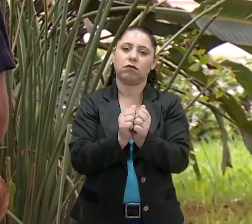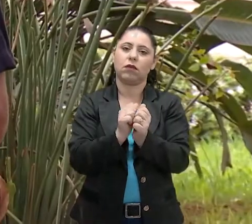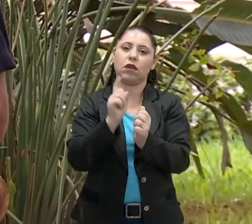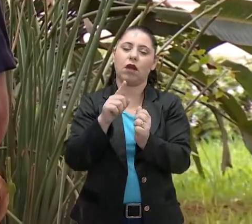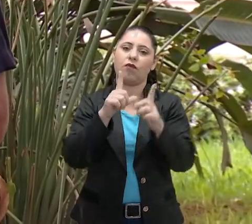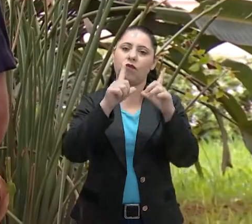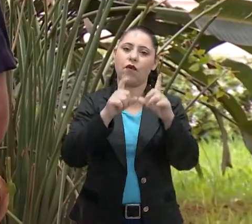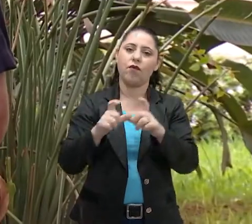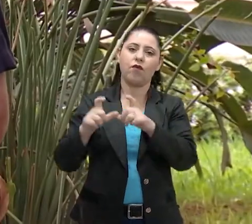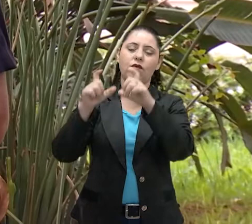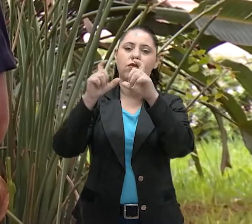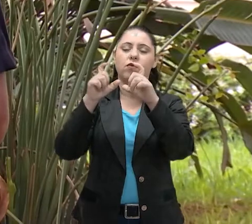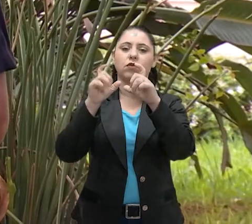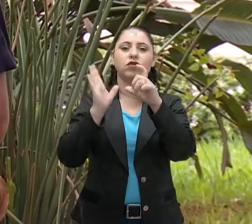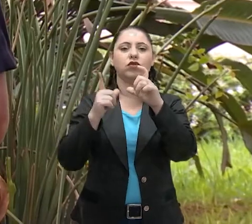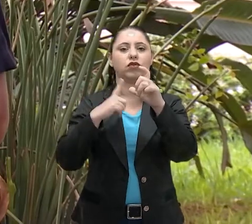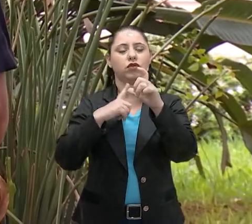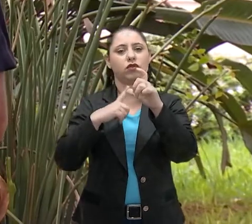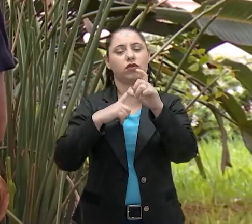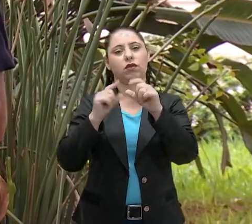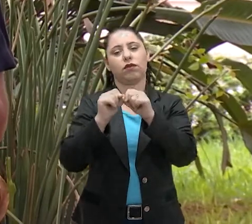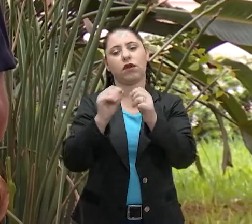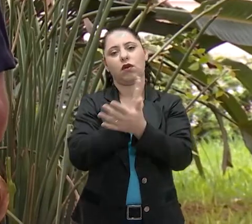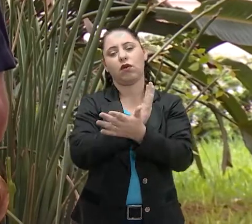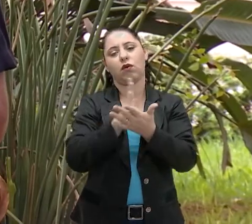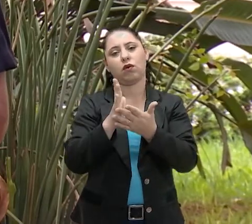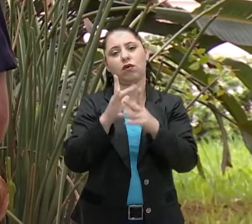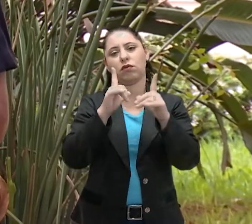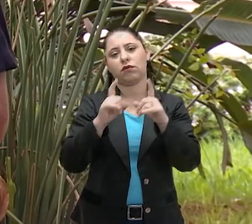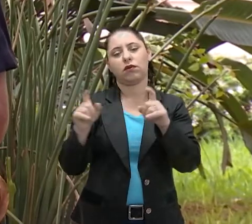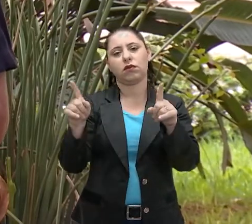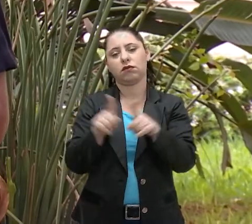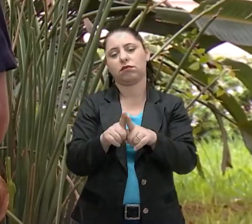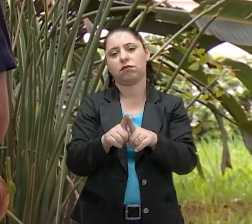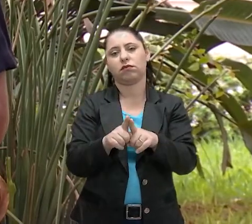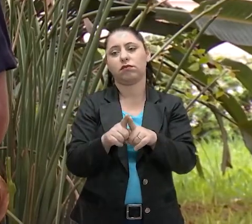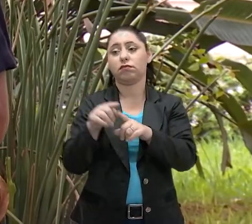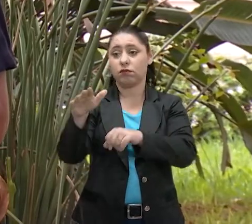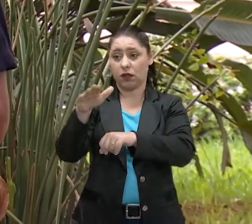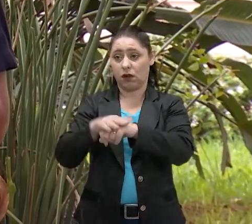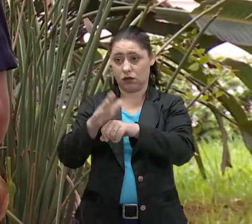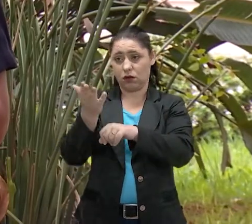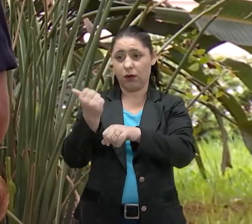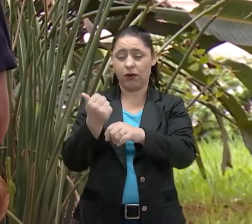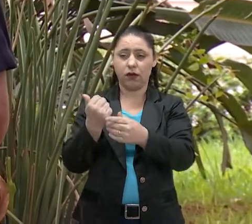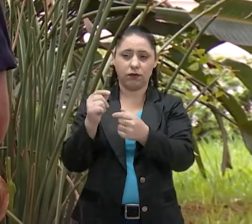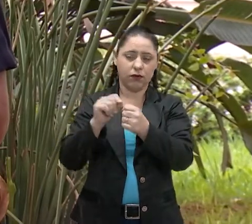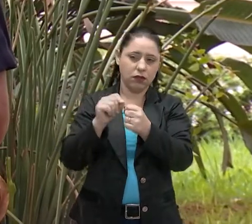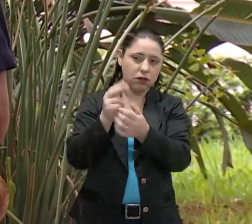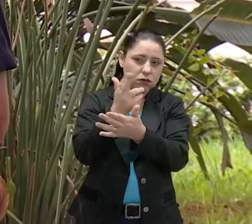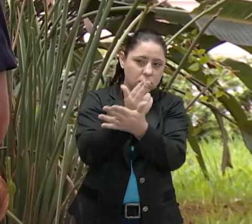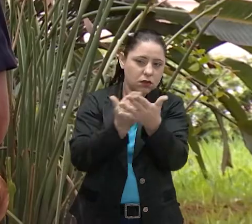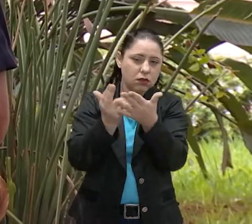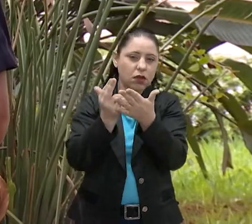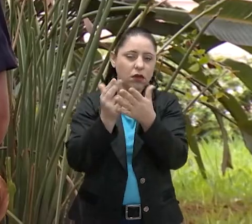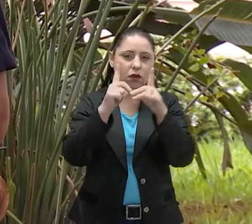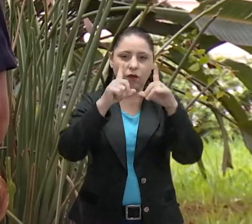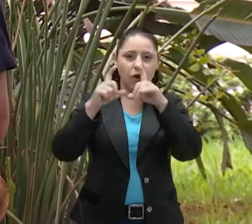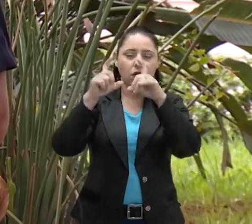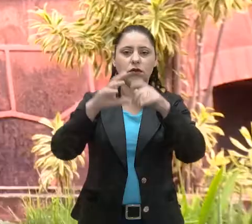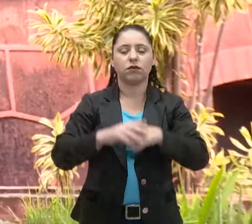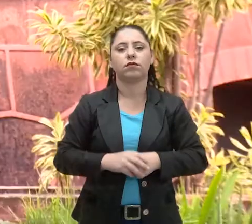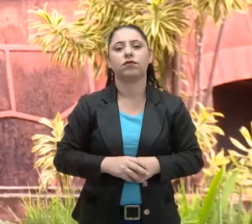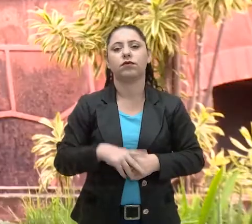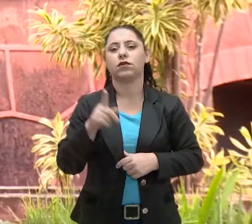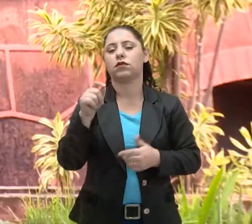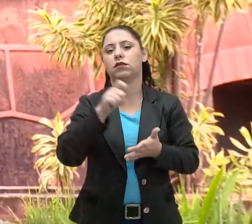ele juntou as fotografias que ele já tinha e fez mais algumas fotos também, e me chamou para fazer a ilustração dessas fotos.